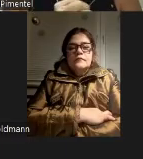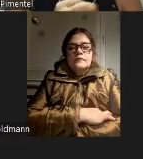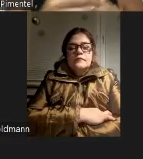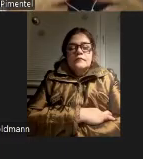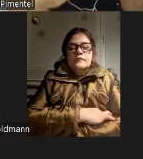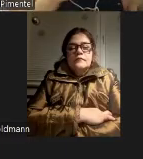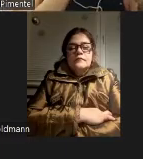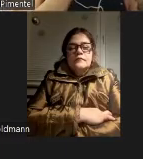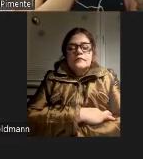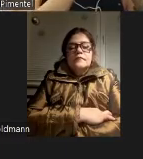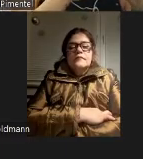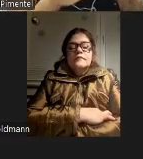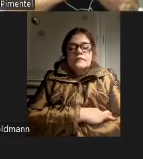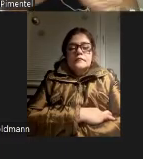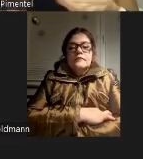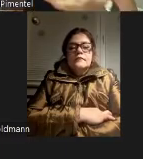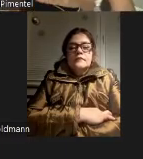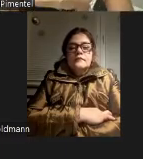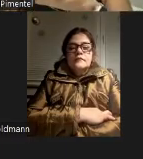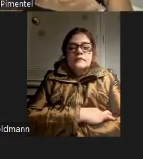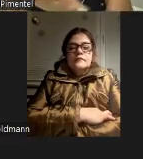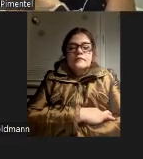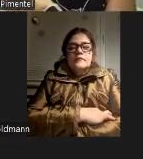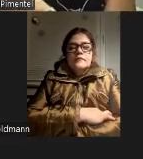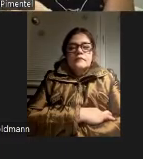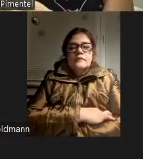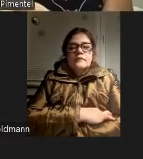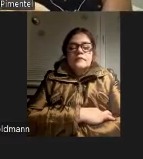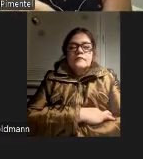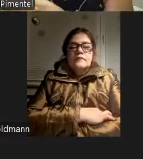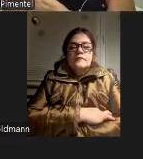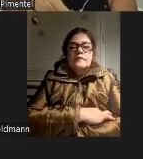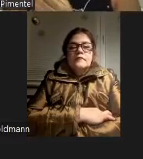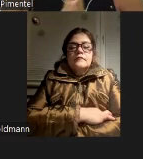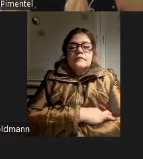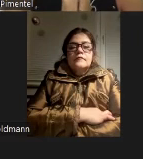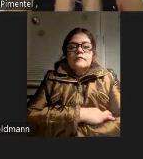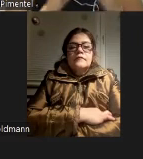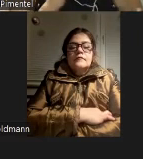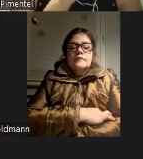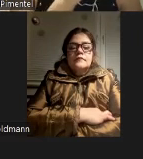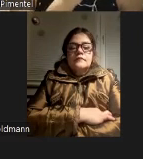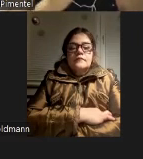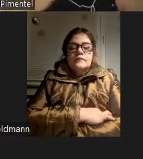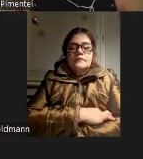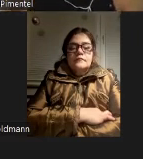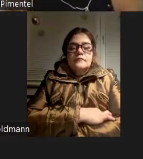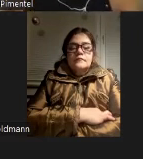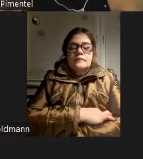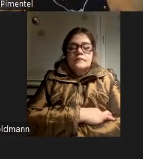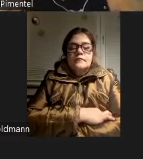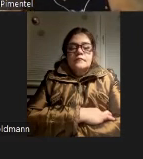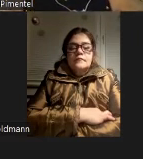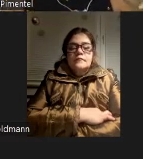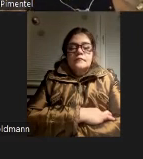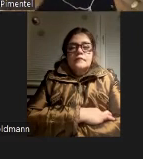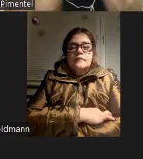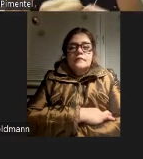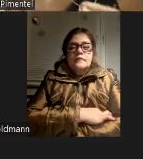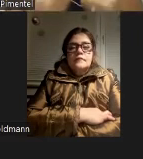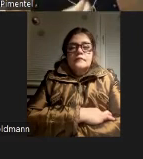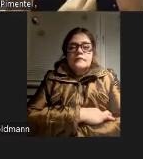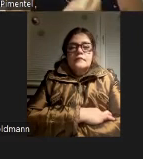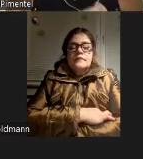diminui. Então, à medida que a gente vai aprofundando os estágios do sono, né, que a gente vai continuando esse